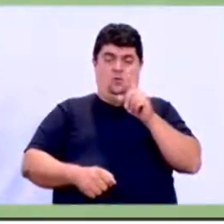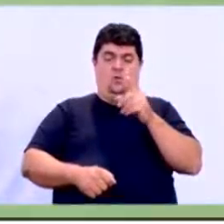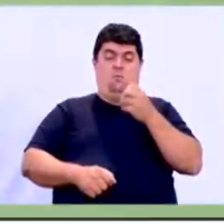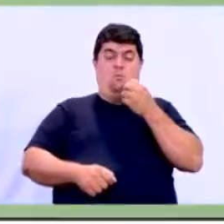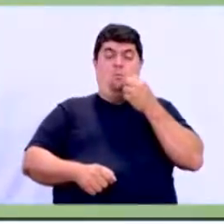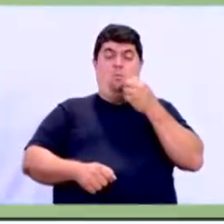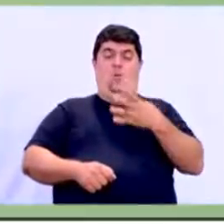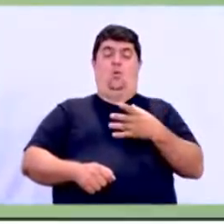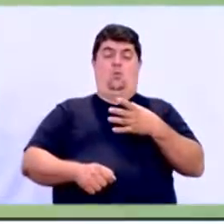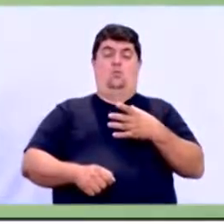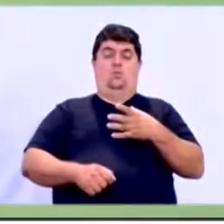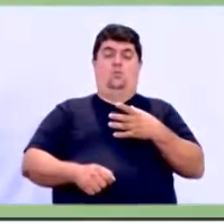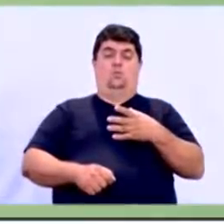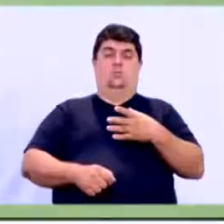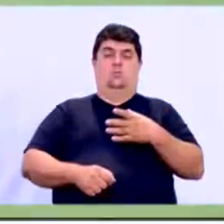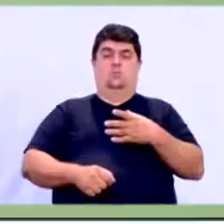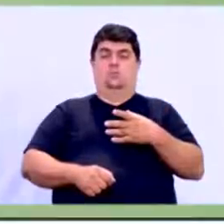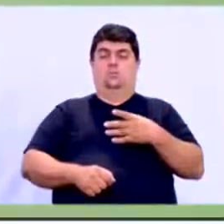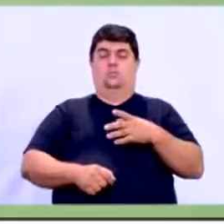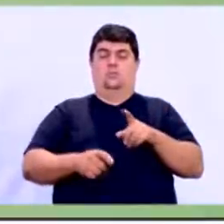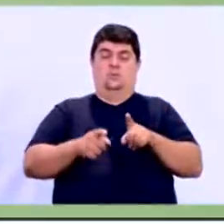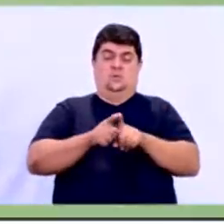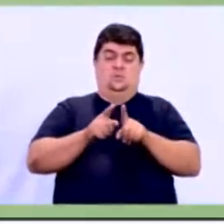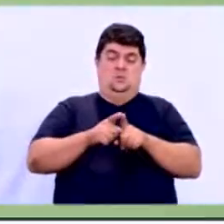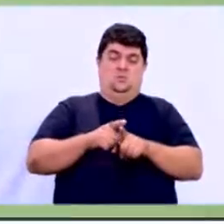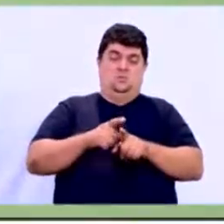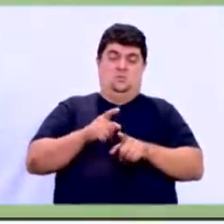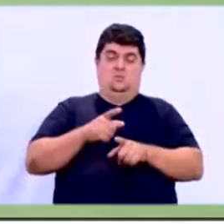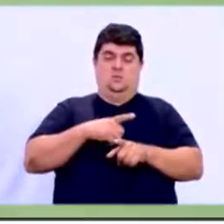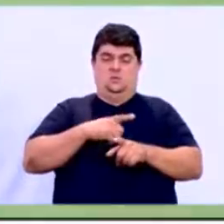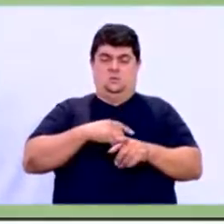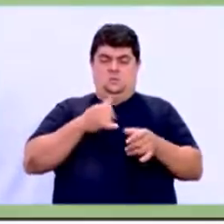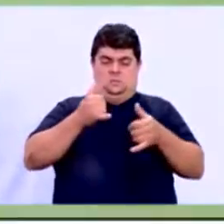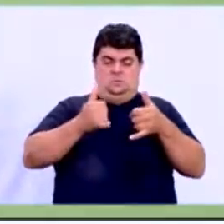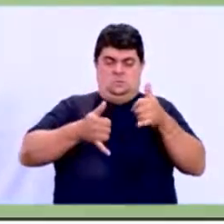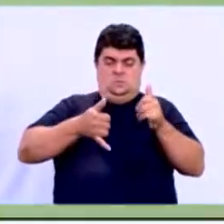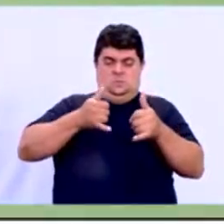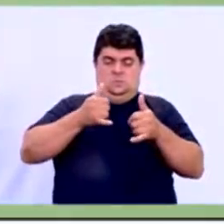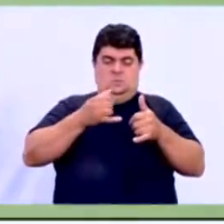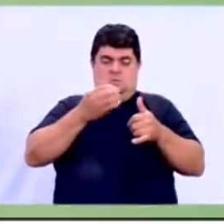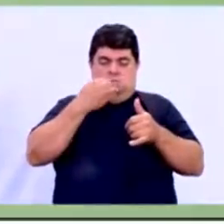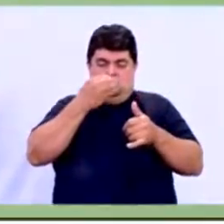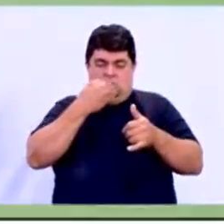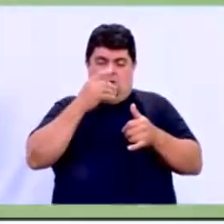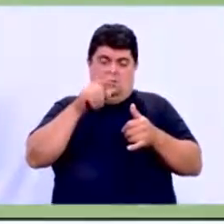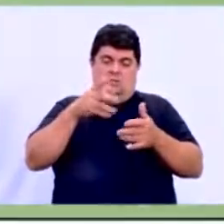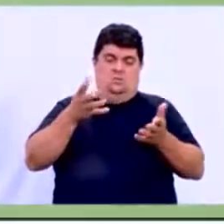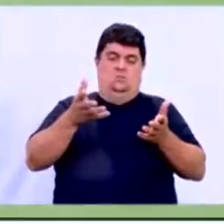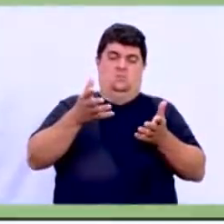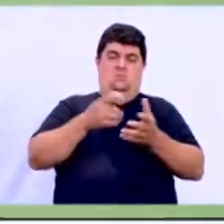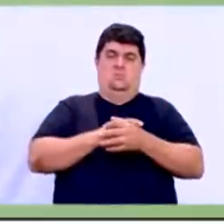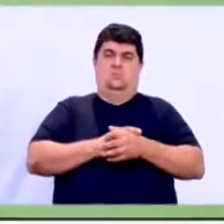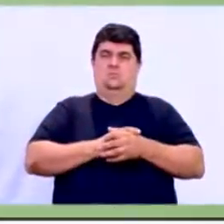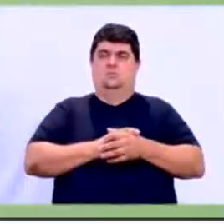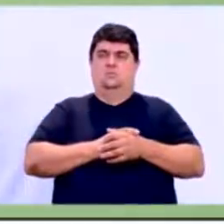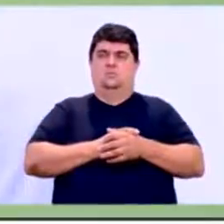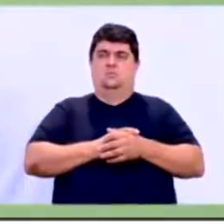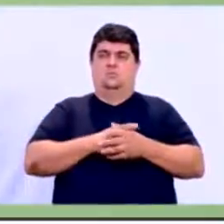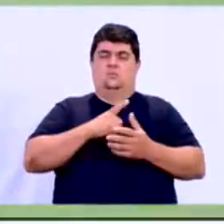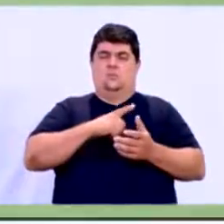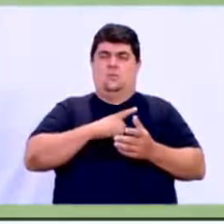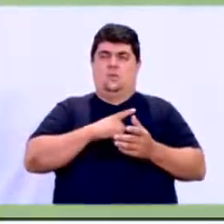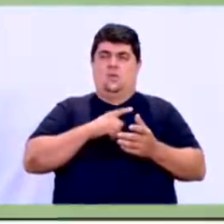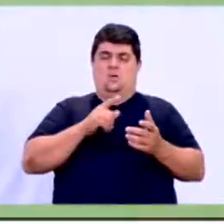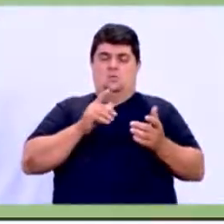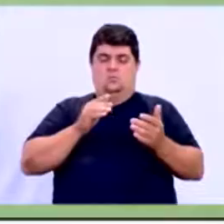ou diferenciais do negócio, e a fraqueza são os pontos fracos do negócio e estão